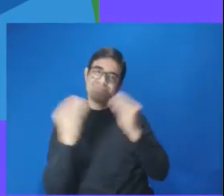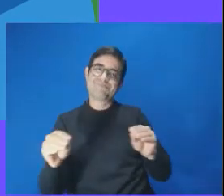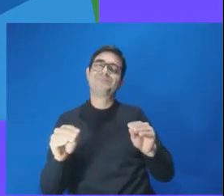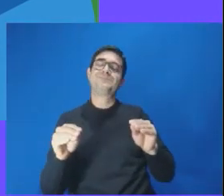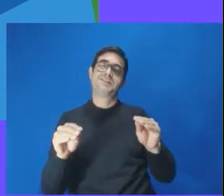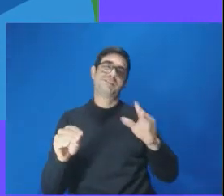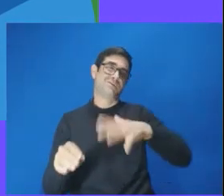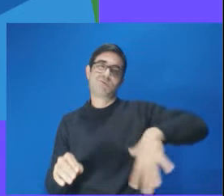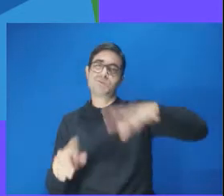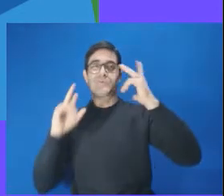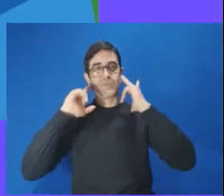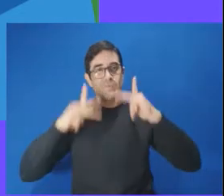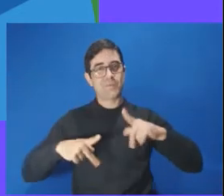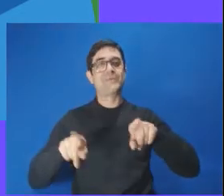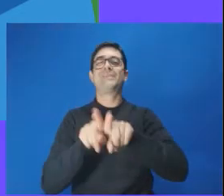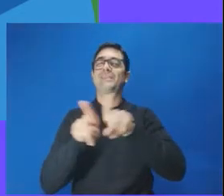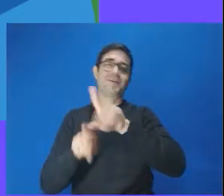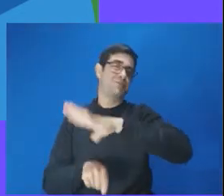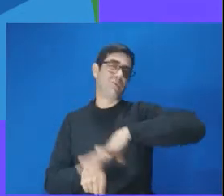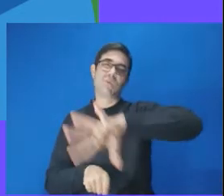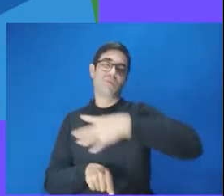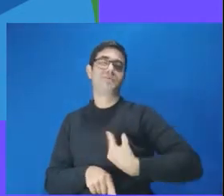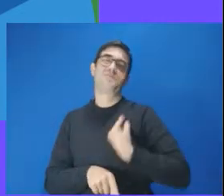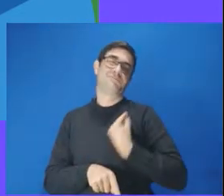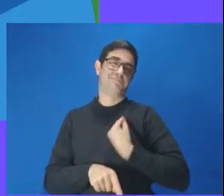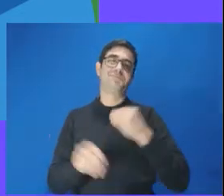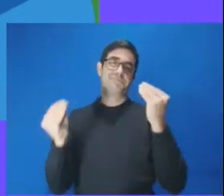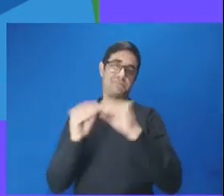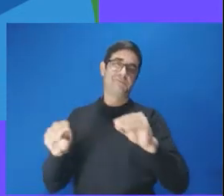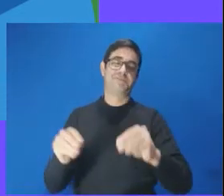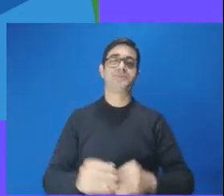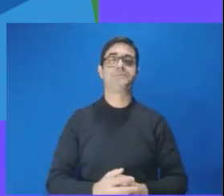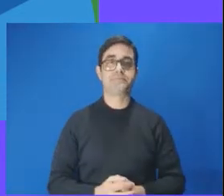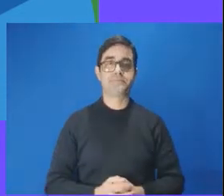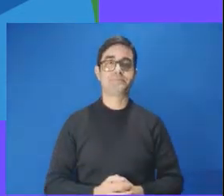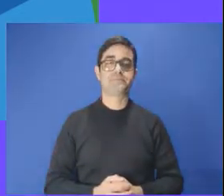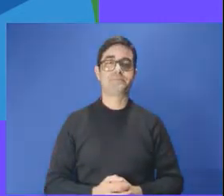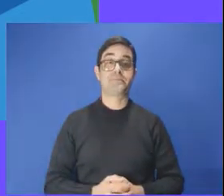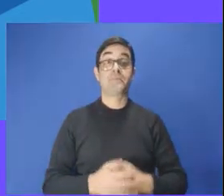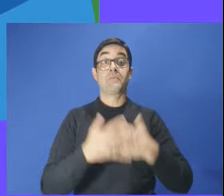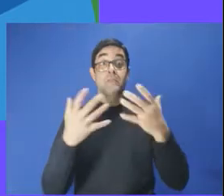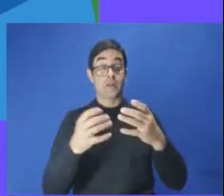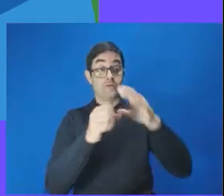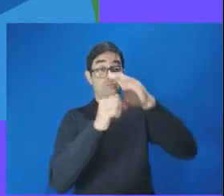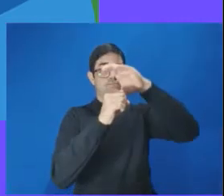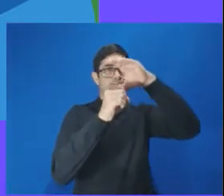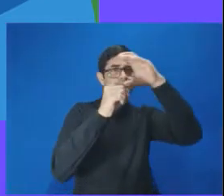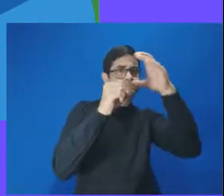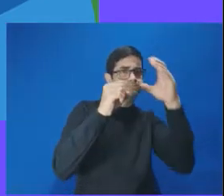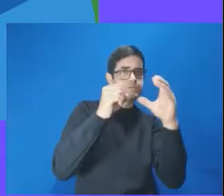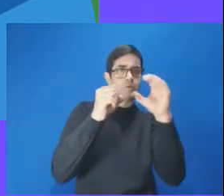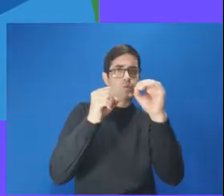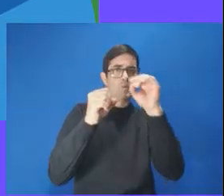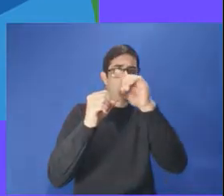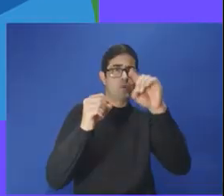ele causa danos, né? Tanto às pessoas como aos organismos, aos demais organismos vivos e o